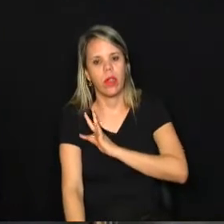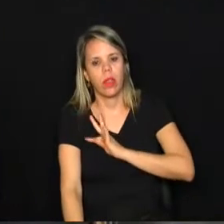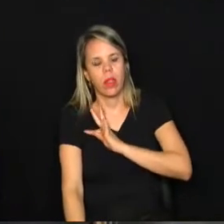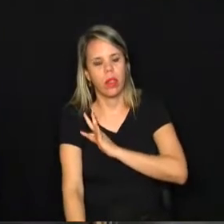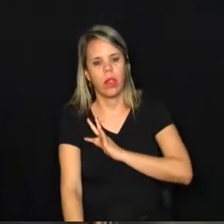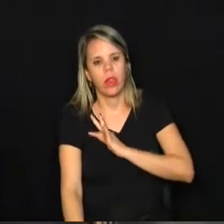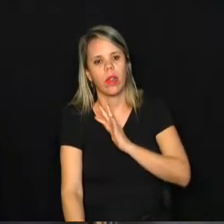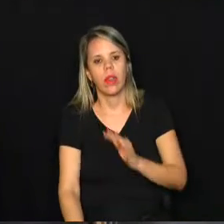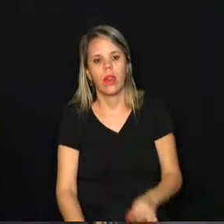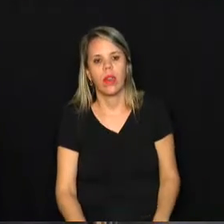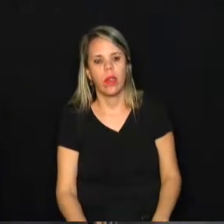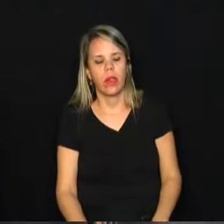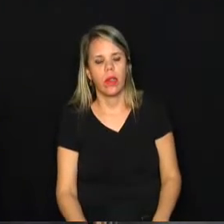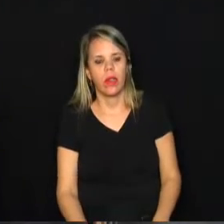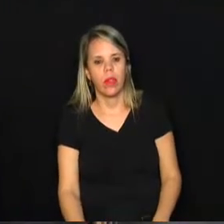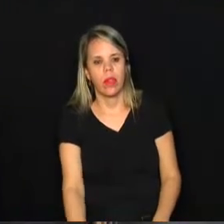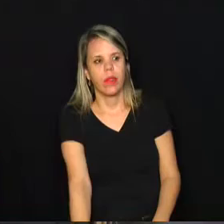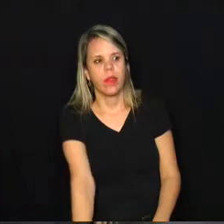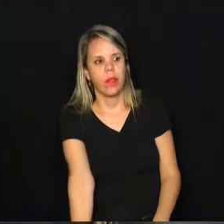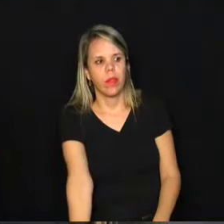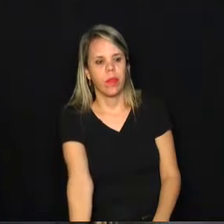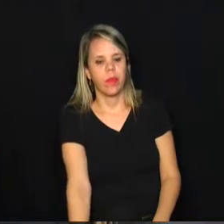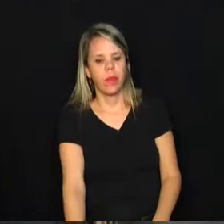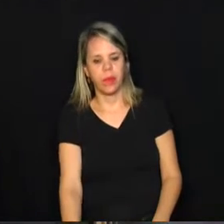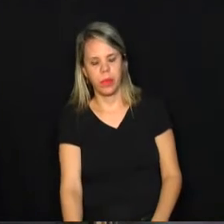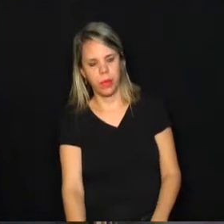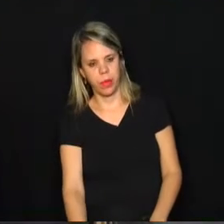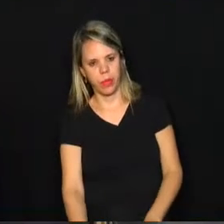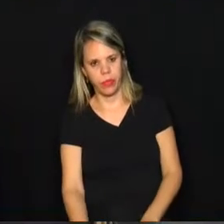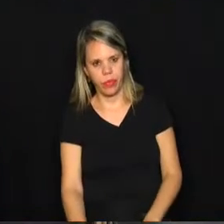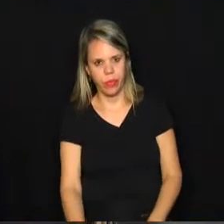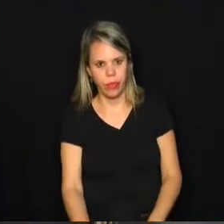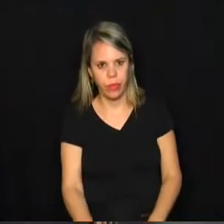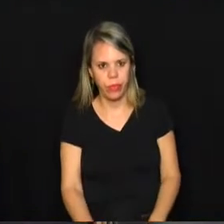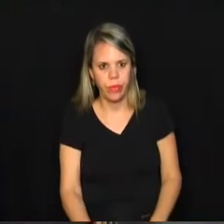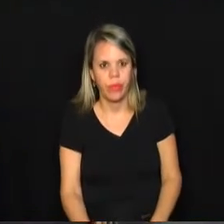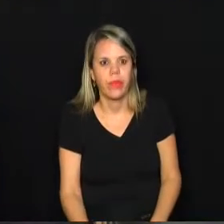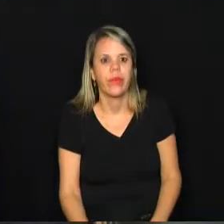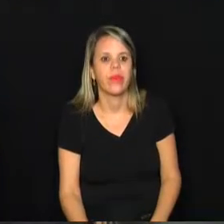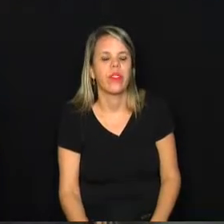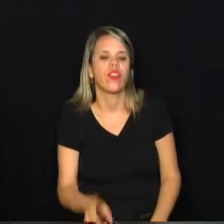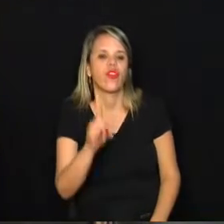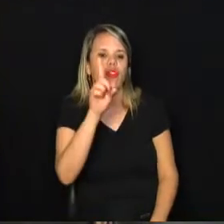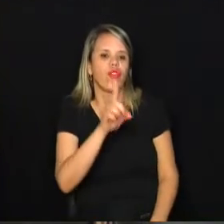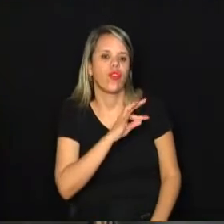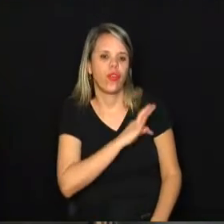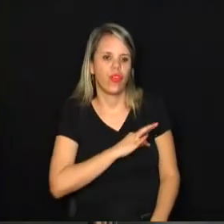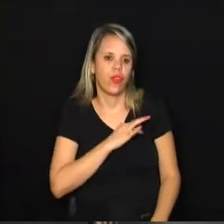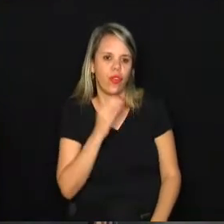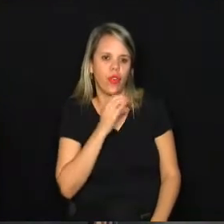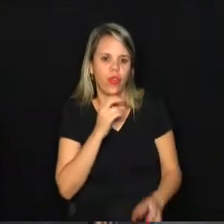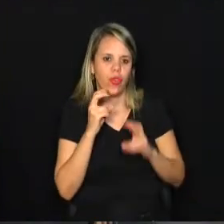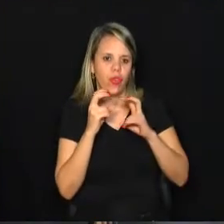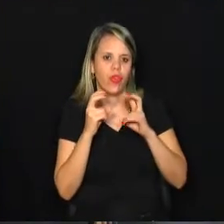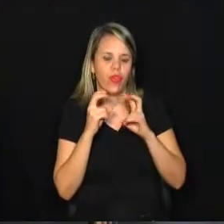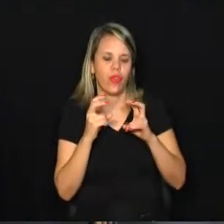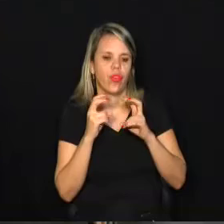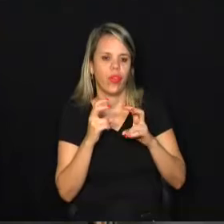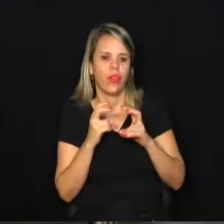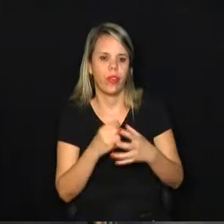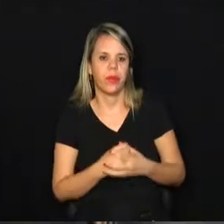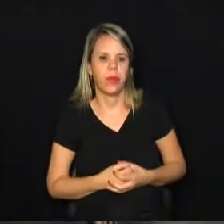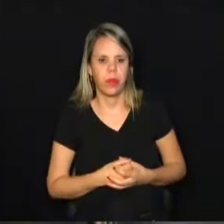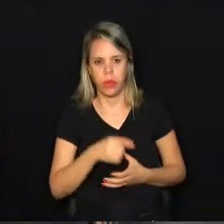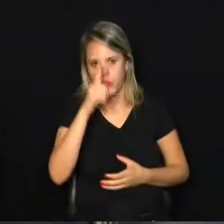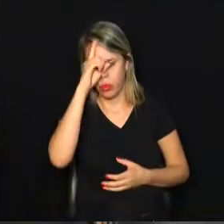Henrique, diretor também técnico. Doutor Esteno, diretor técnico de urgência e emergência. E doutor Henrique, diretor técnico do Hospital